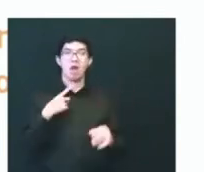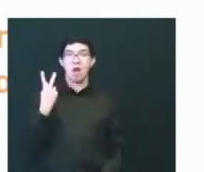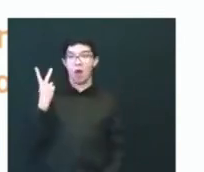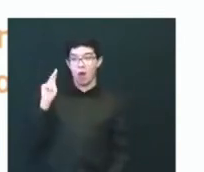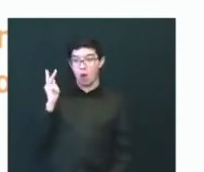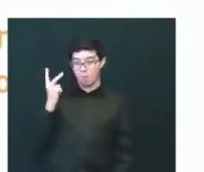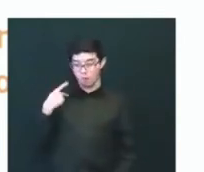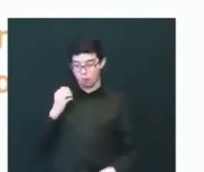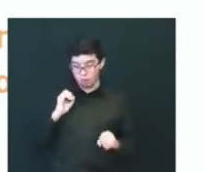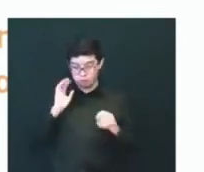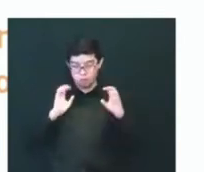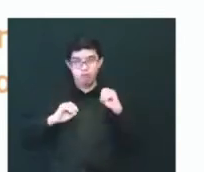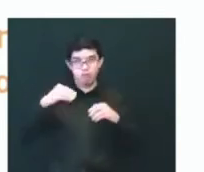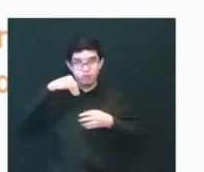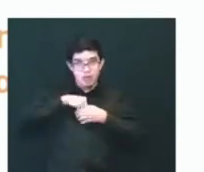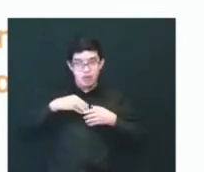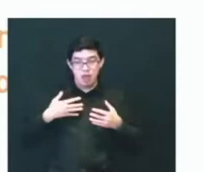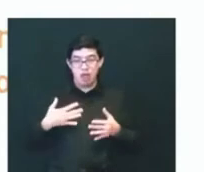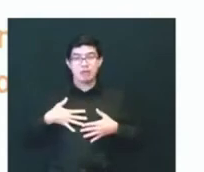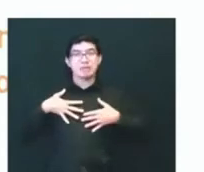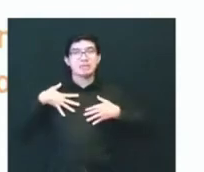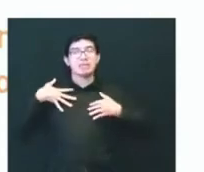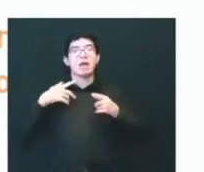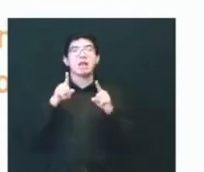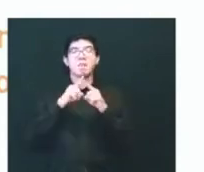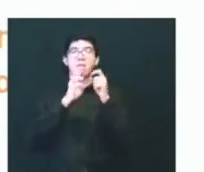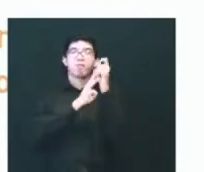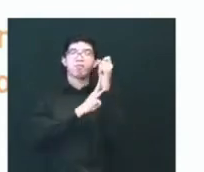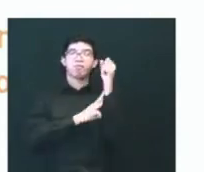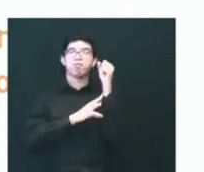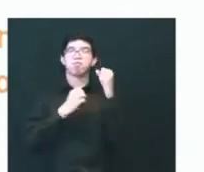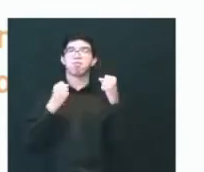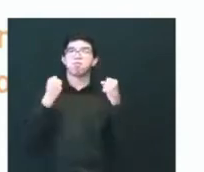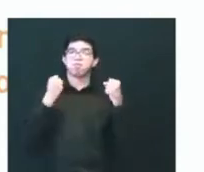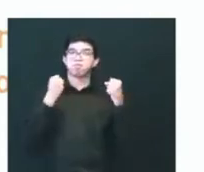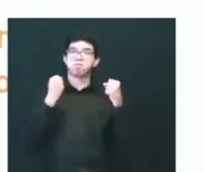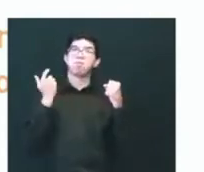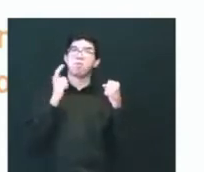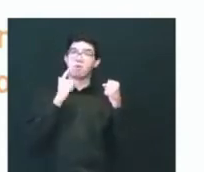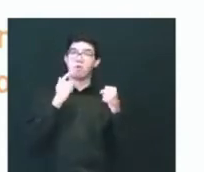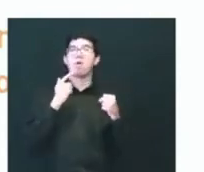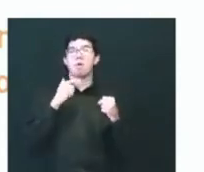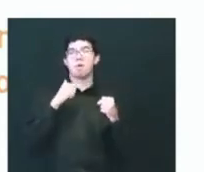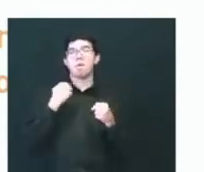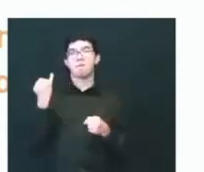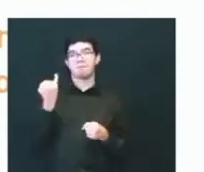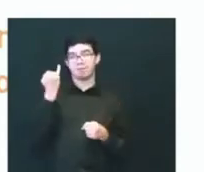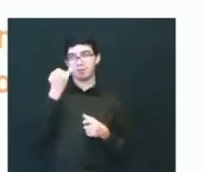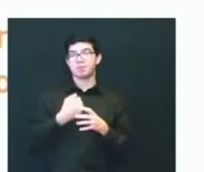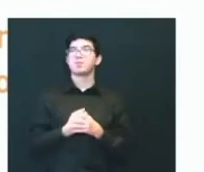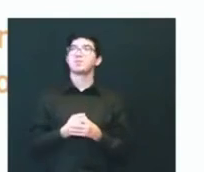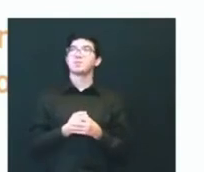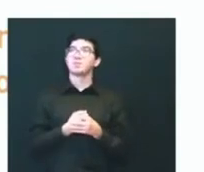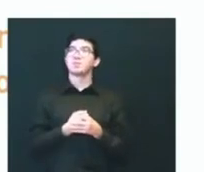bem-estar, além de contribuir para manter a musculatura, que é o que a gente mais preza durante o processo do tratamento. E